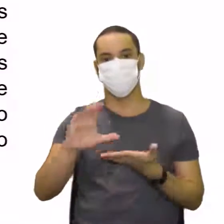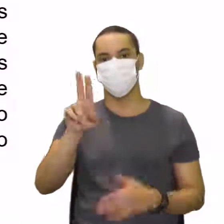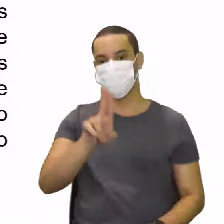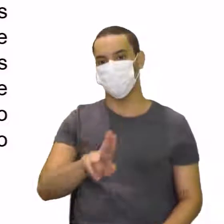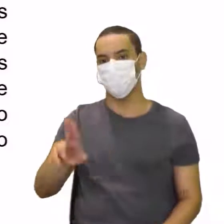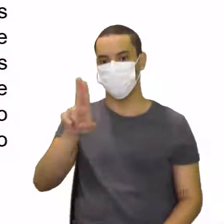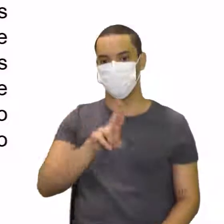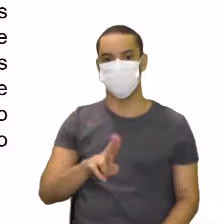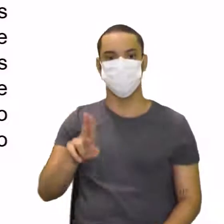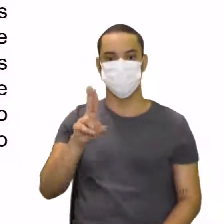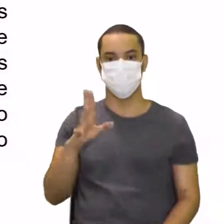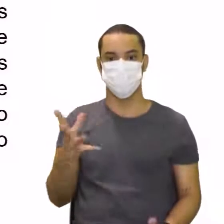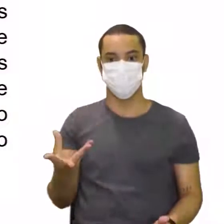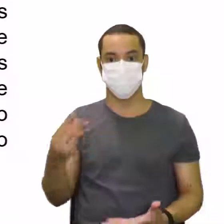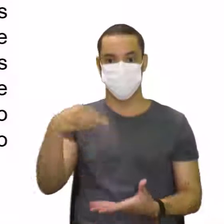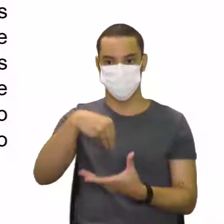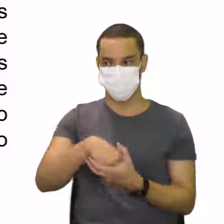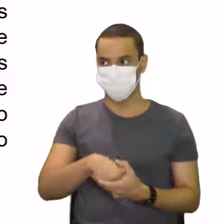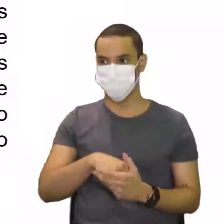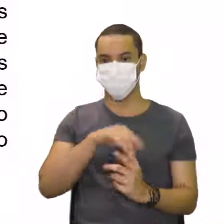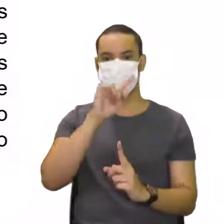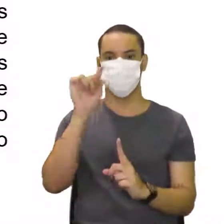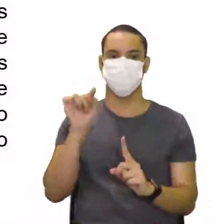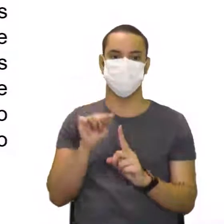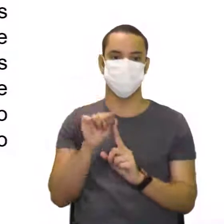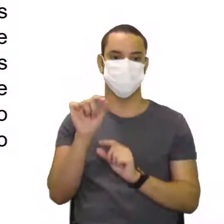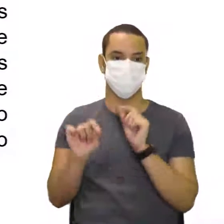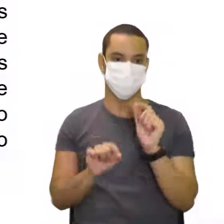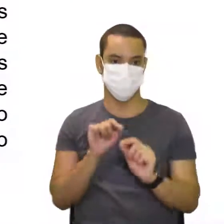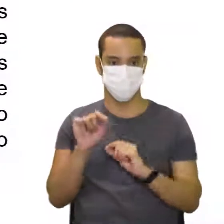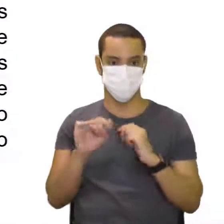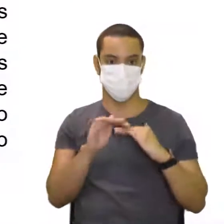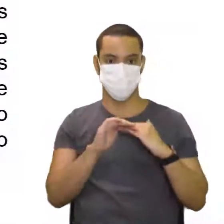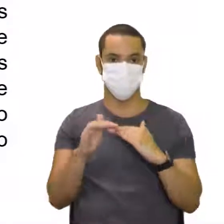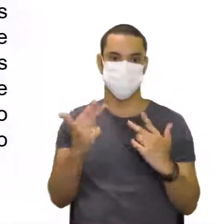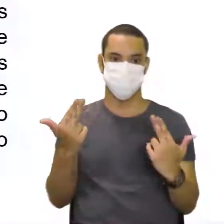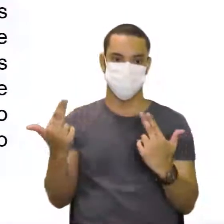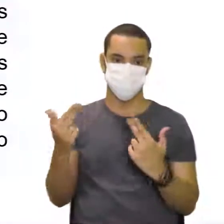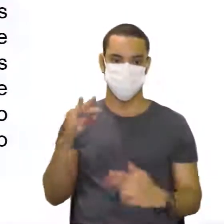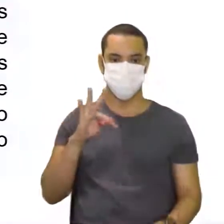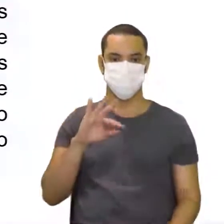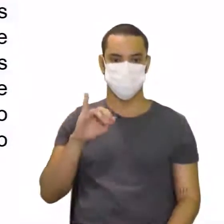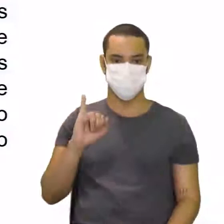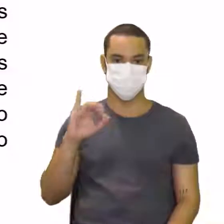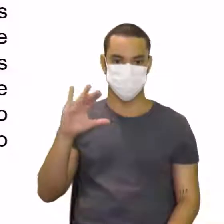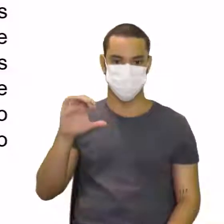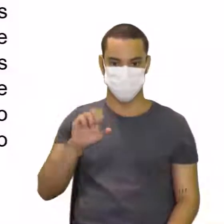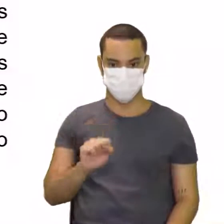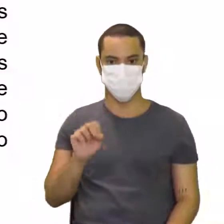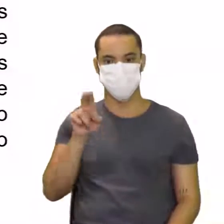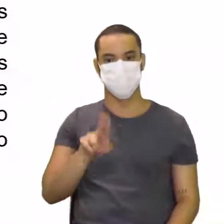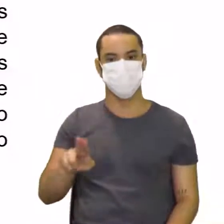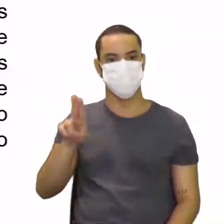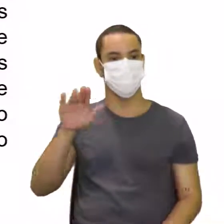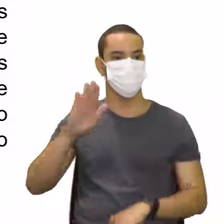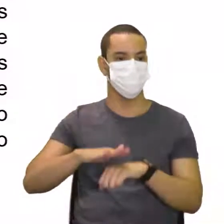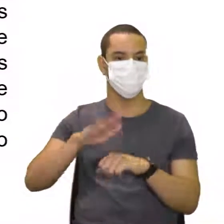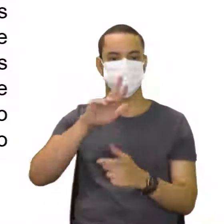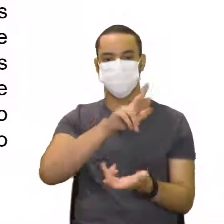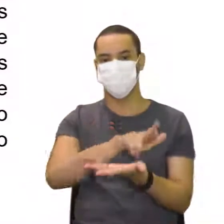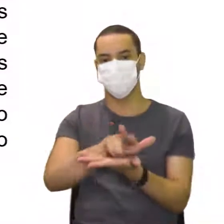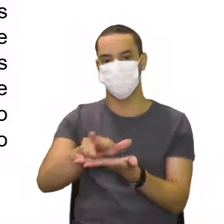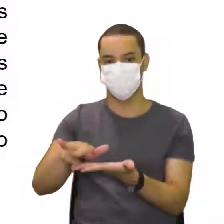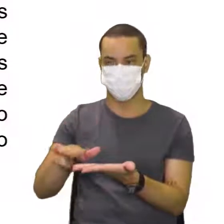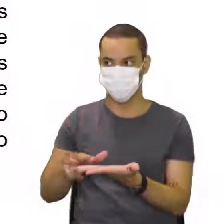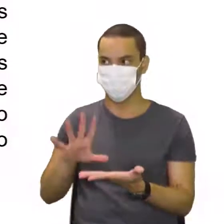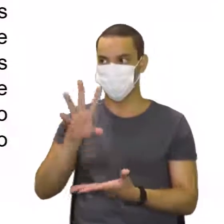forma integrada com um objetivo comum. As TICs são utilizadas das mais diversas formas